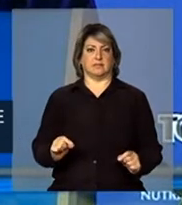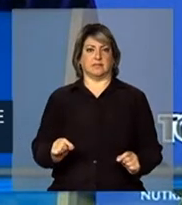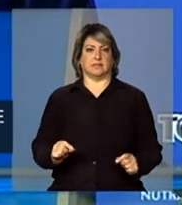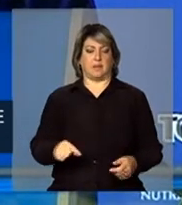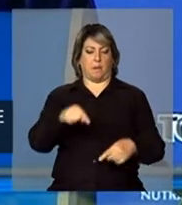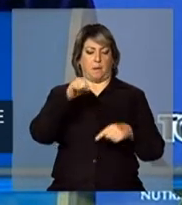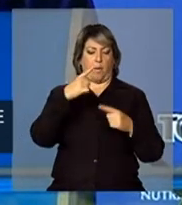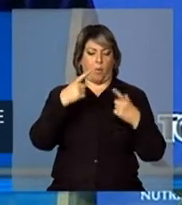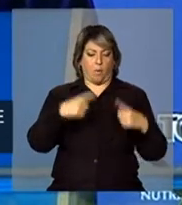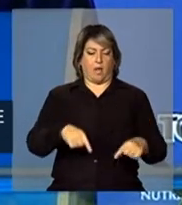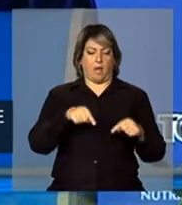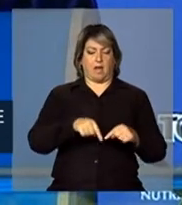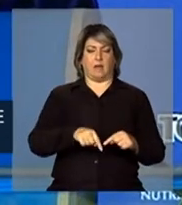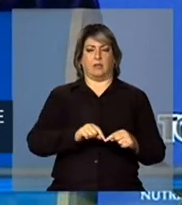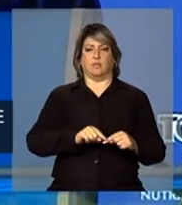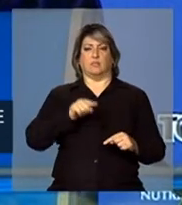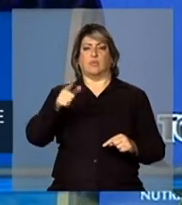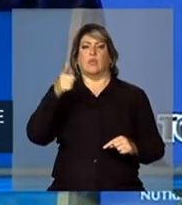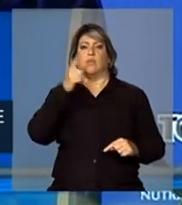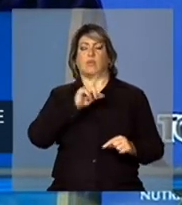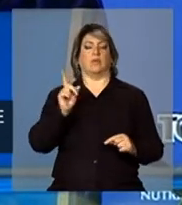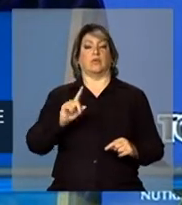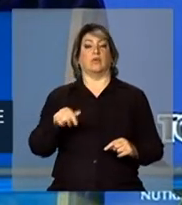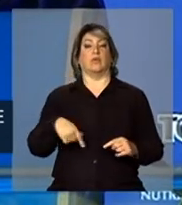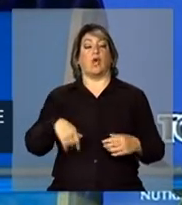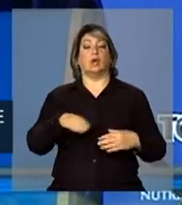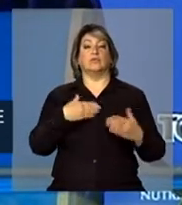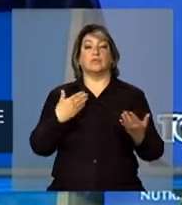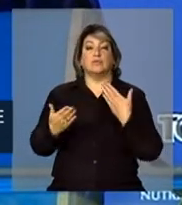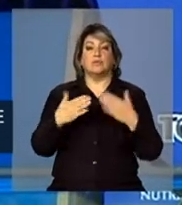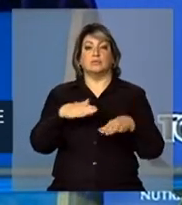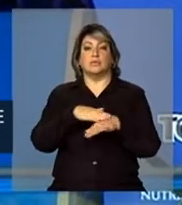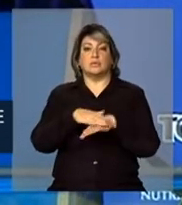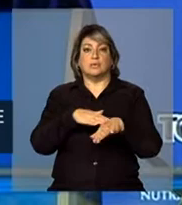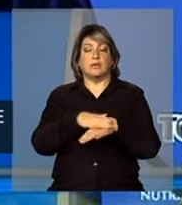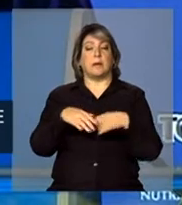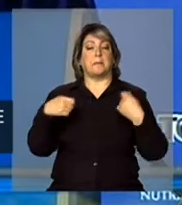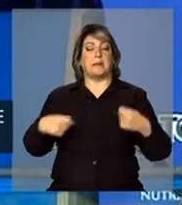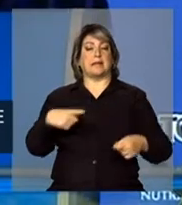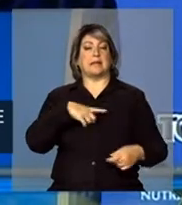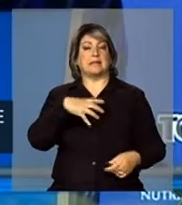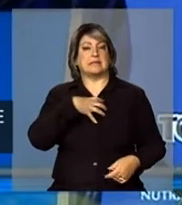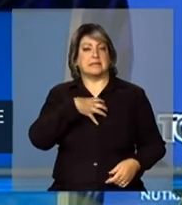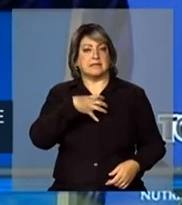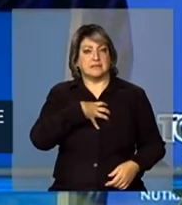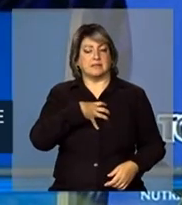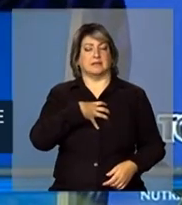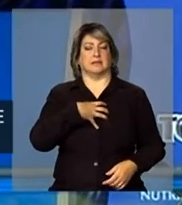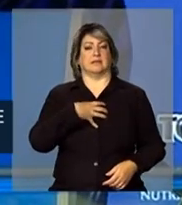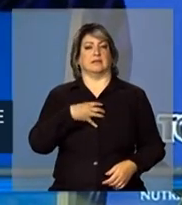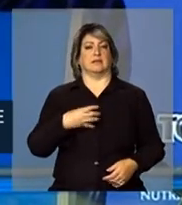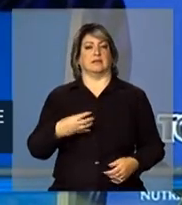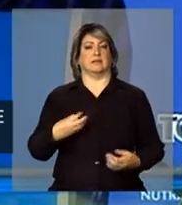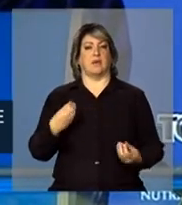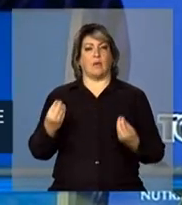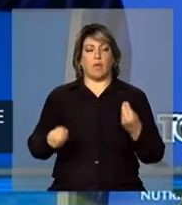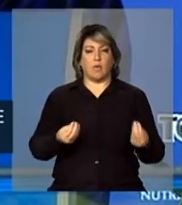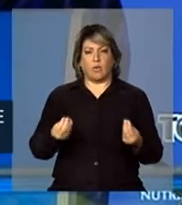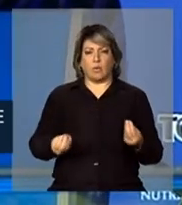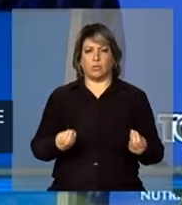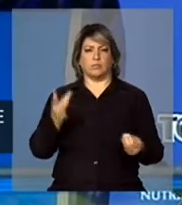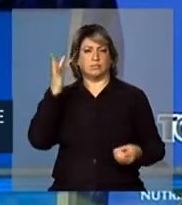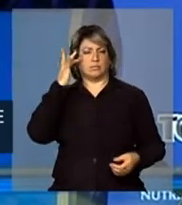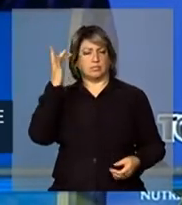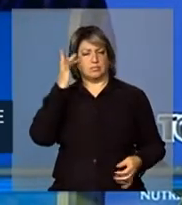resolução, nós saímos de um ponto de discussão. E temos de ter sensibilidade para uma das coisas a